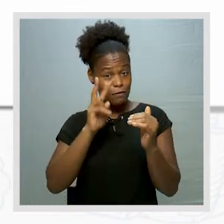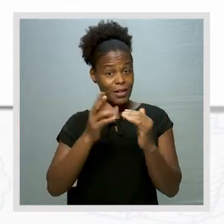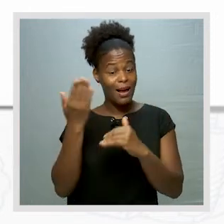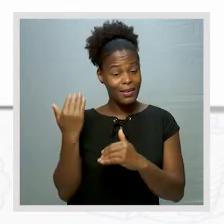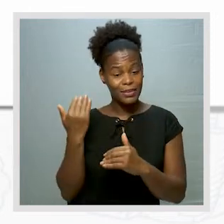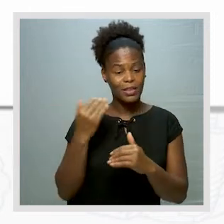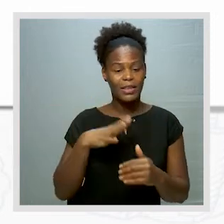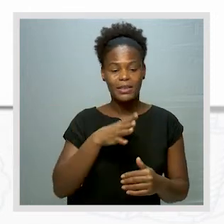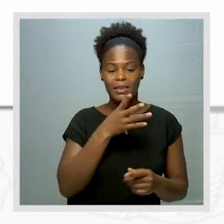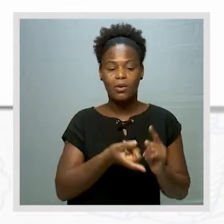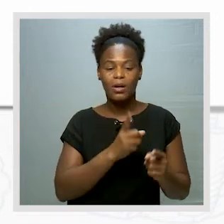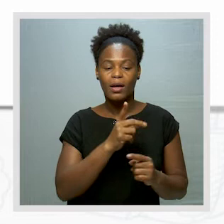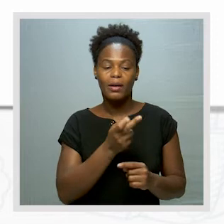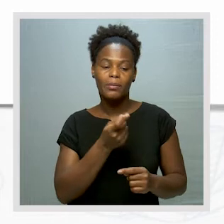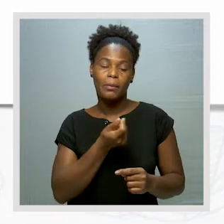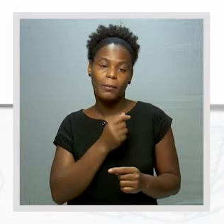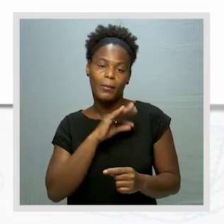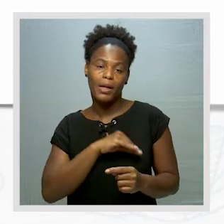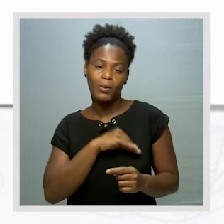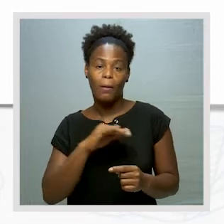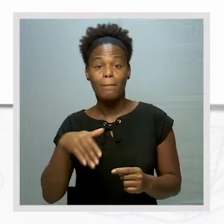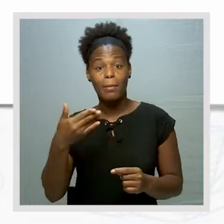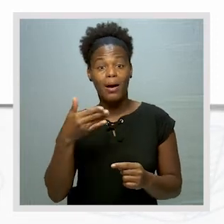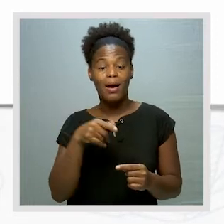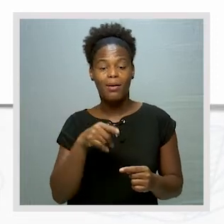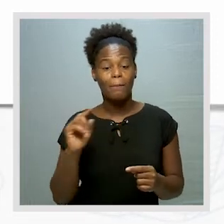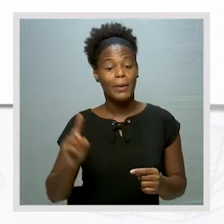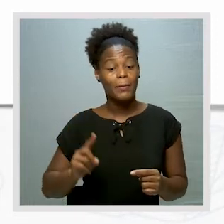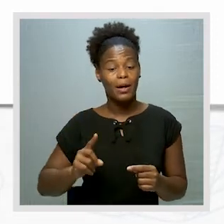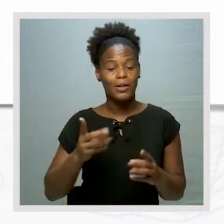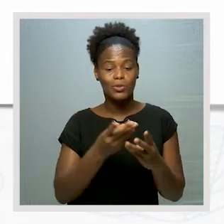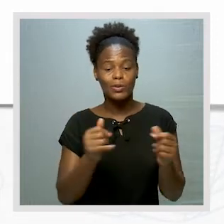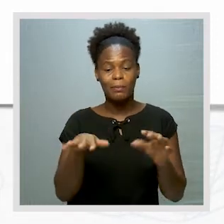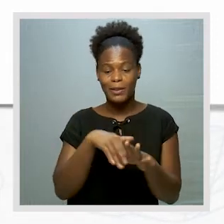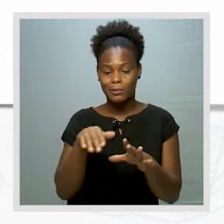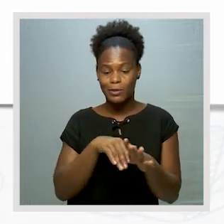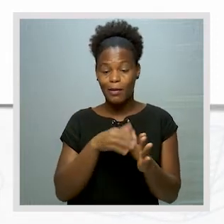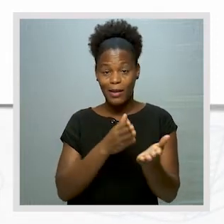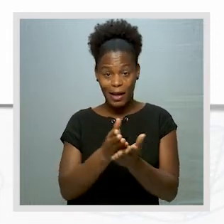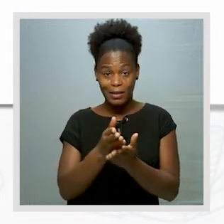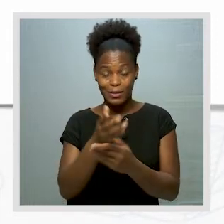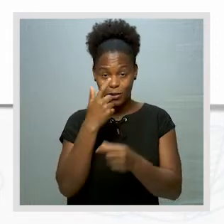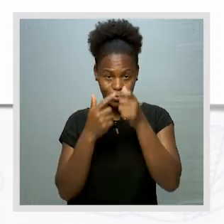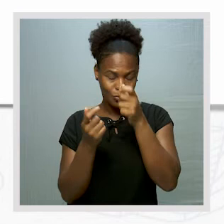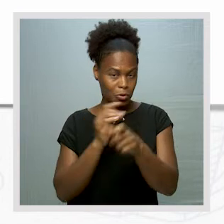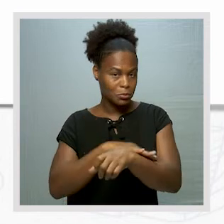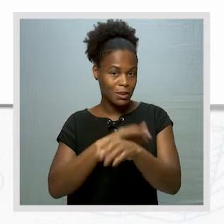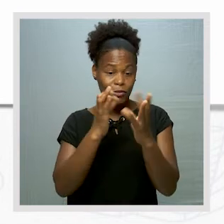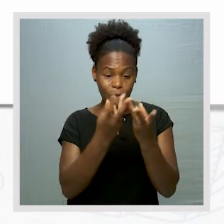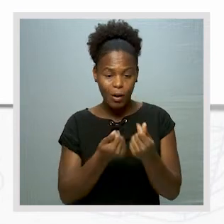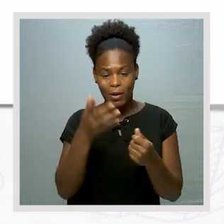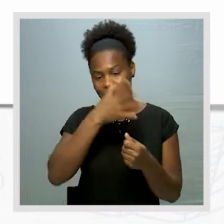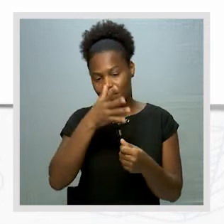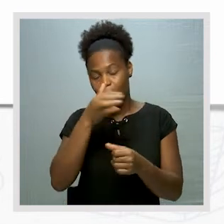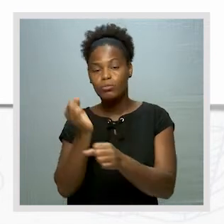visto o que significa rendimentos primários. Portanto, resulta na participação direta dos agentes econômicos